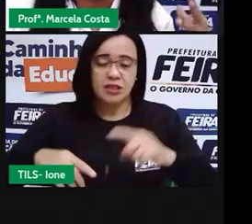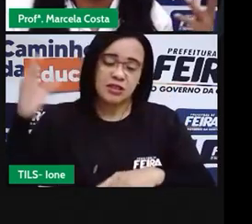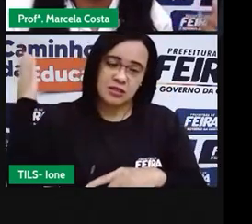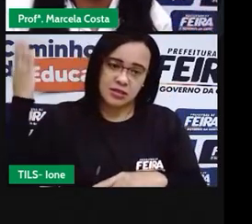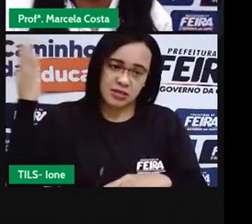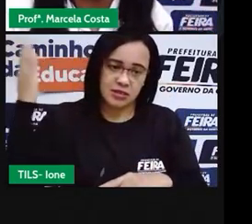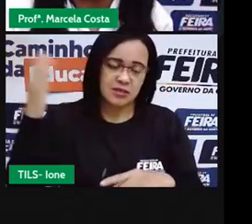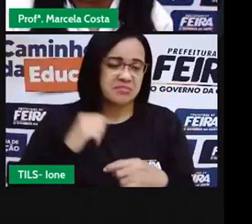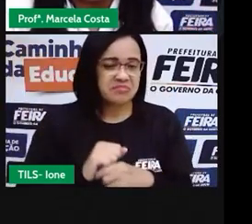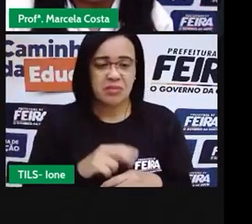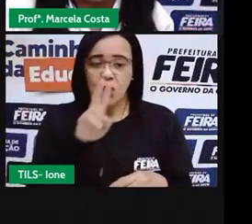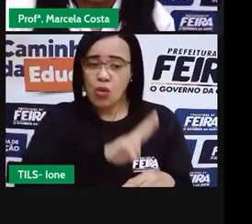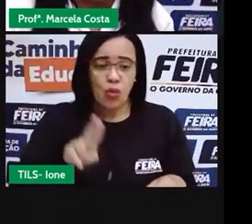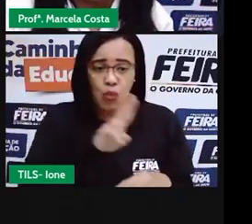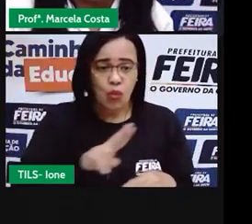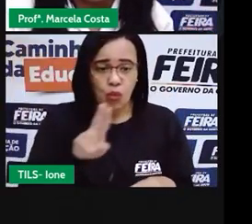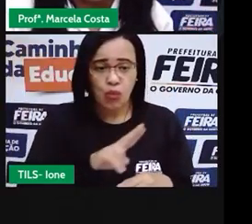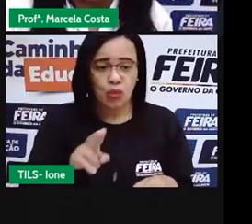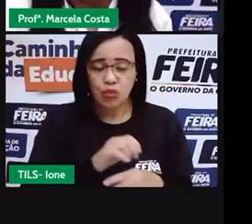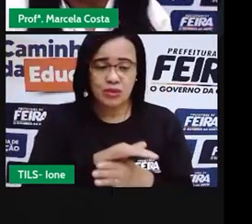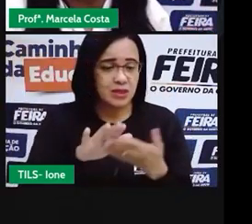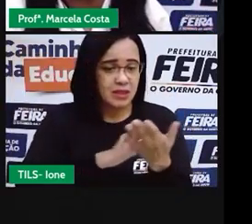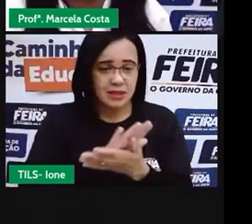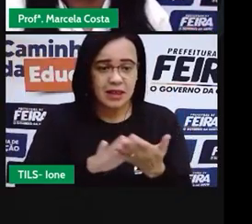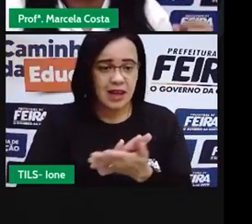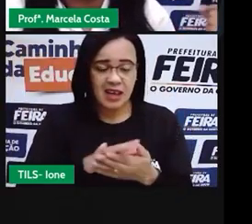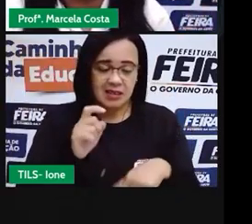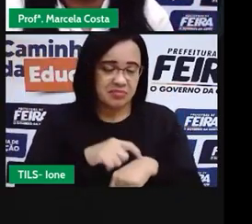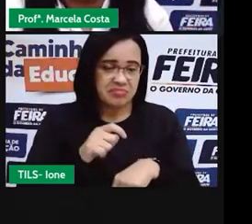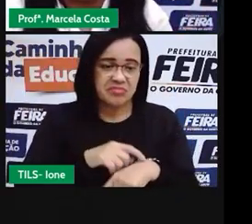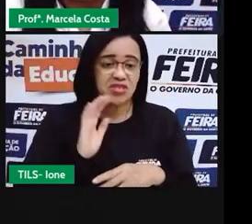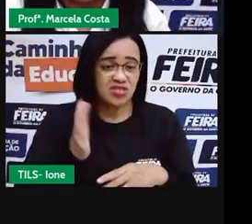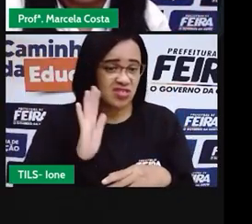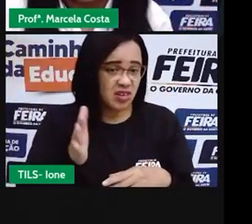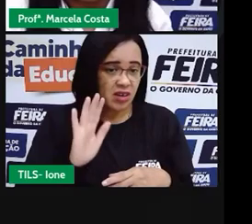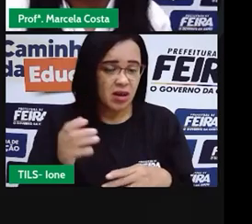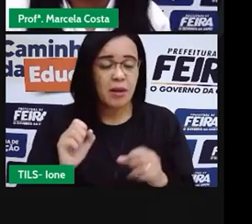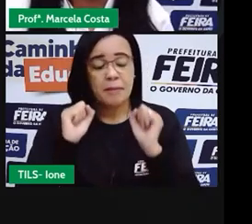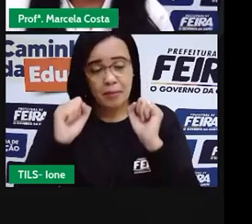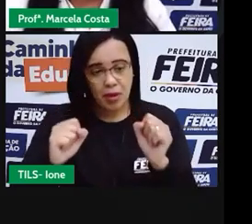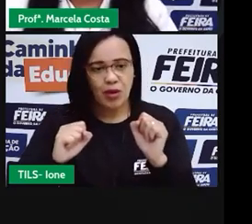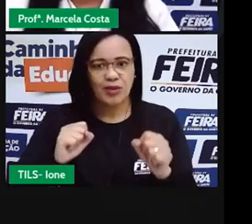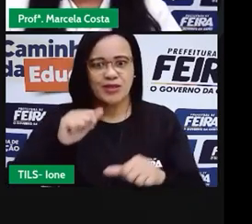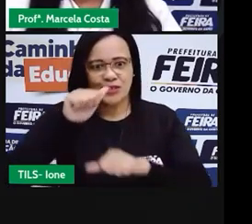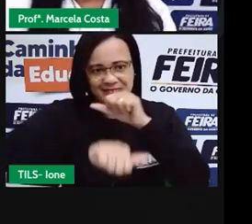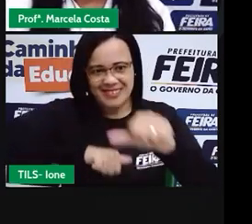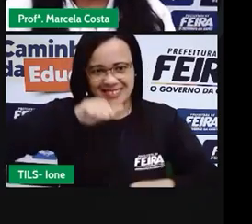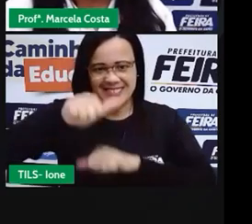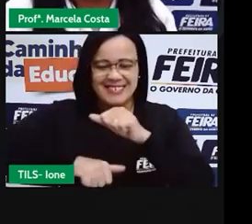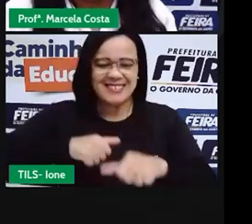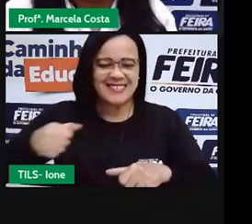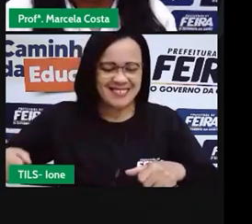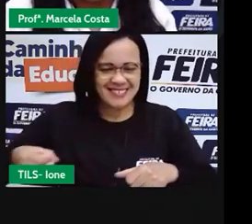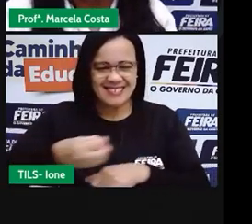papel de ofício ou daí do seu caderno mesmo, tá? Ou de uma folha, de